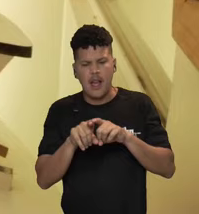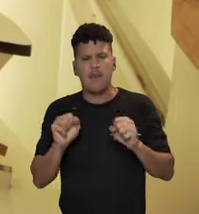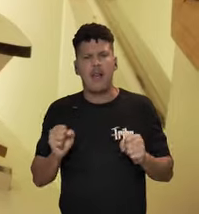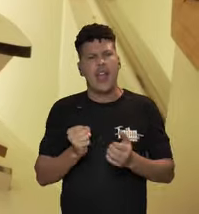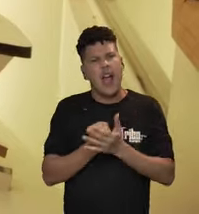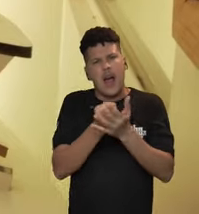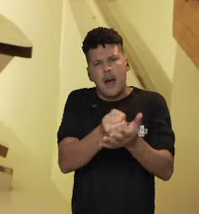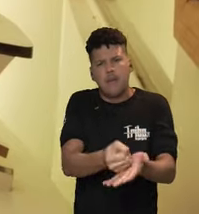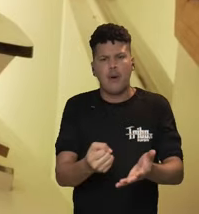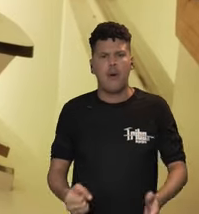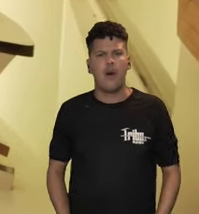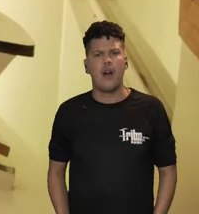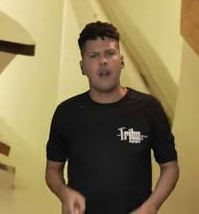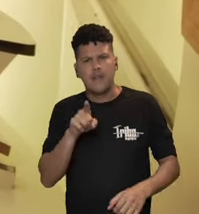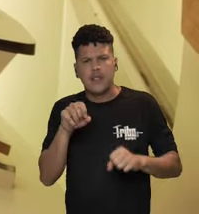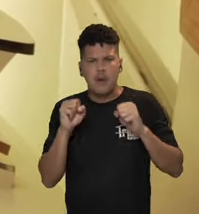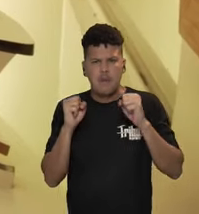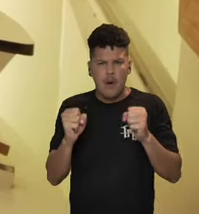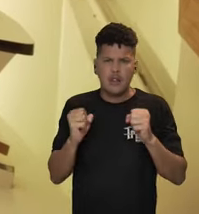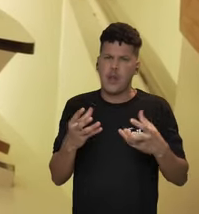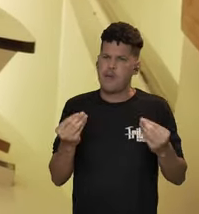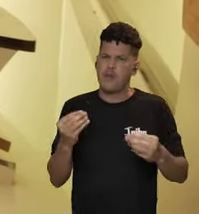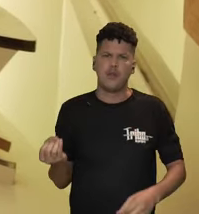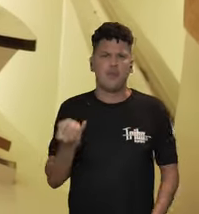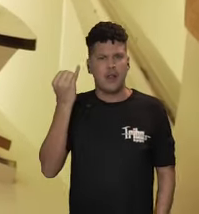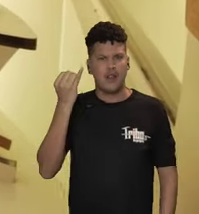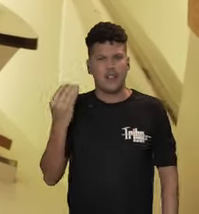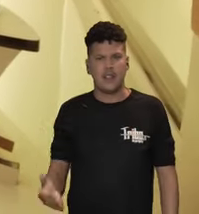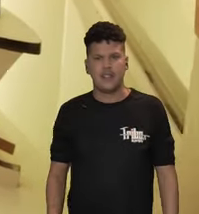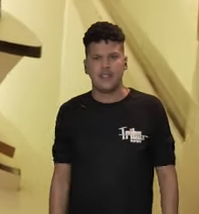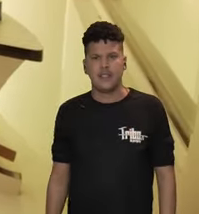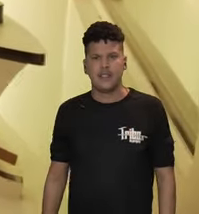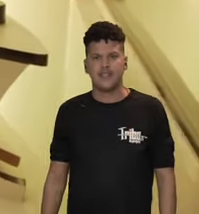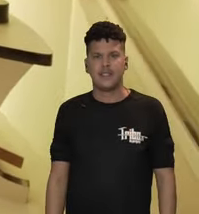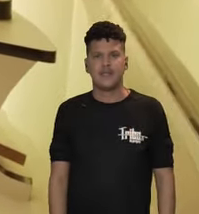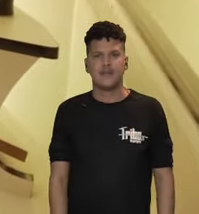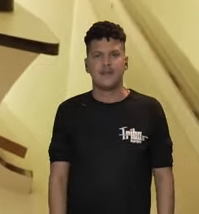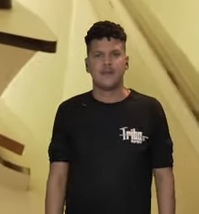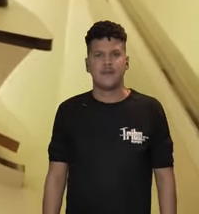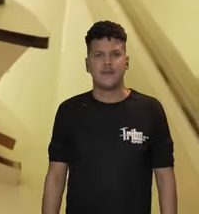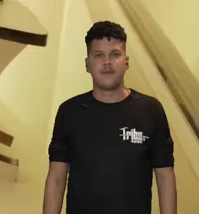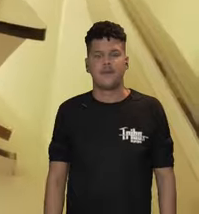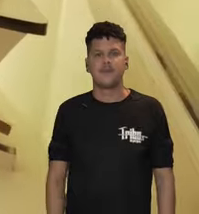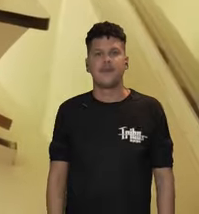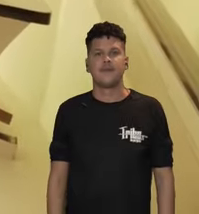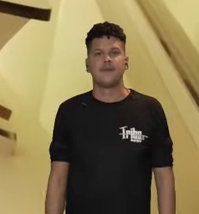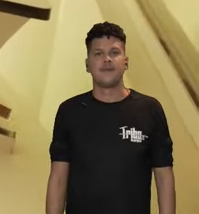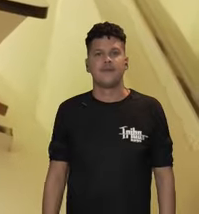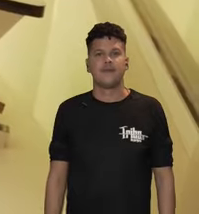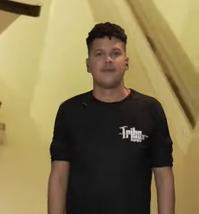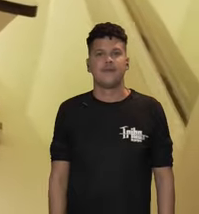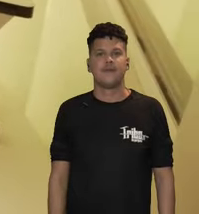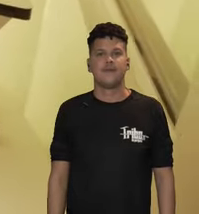você pode ser muito importante nessa hora, beleza? E aí, fi? E é isso aí, meu irmão.